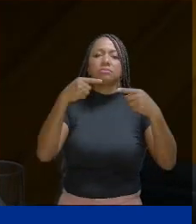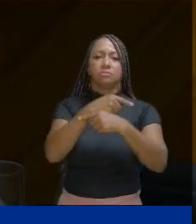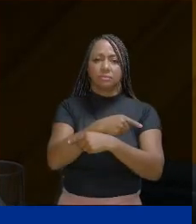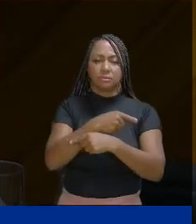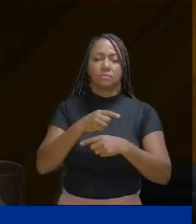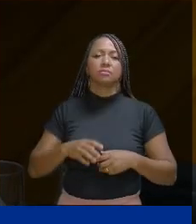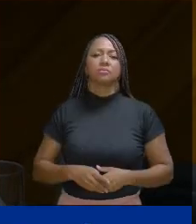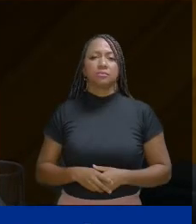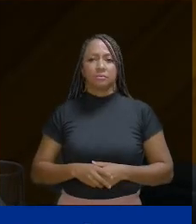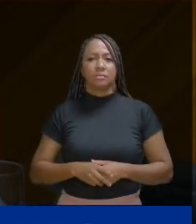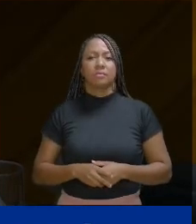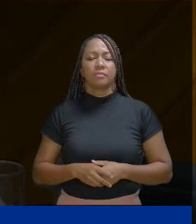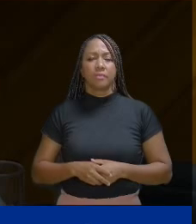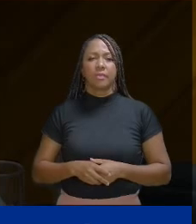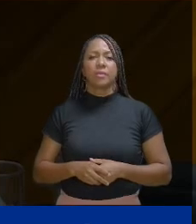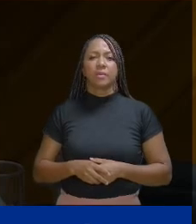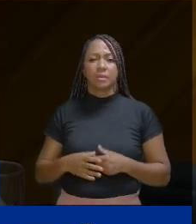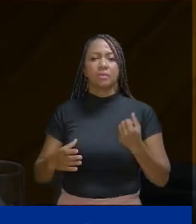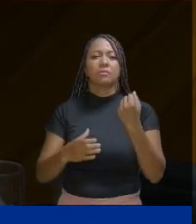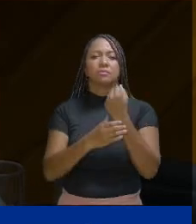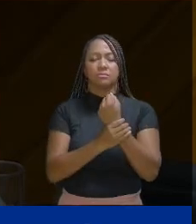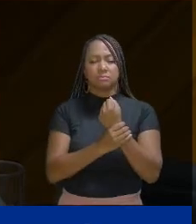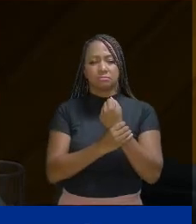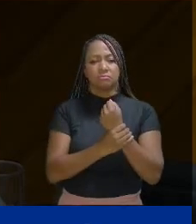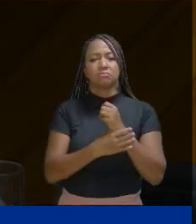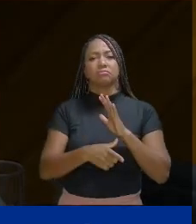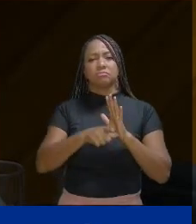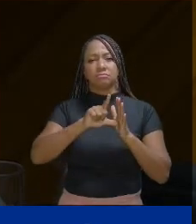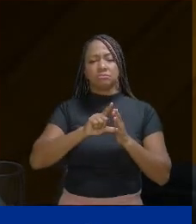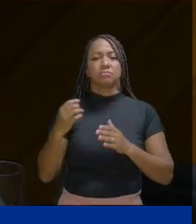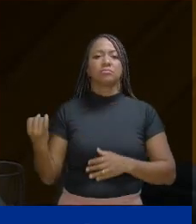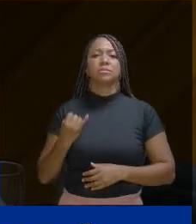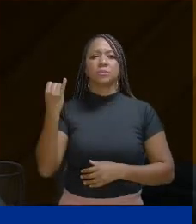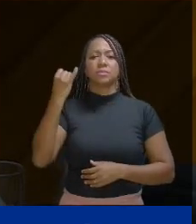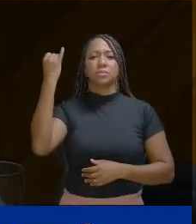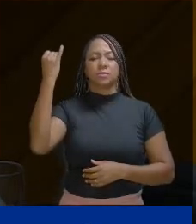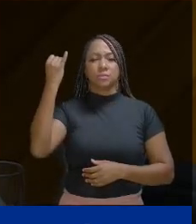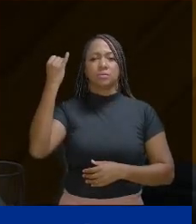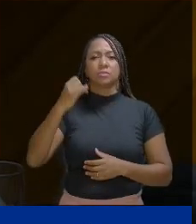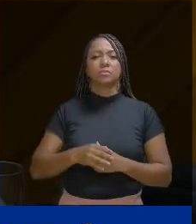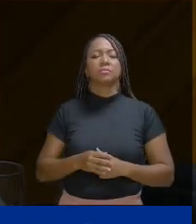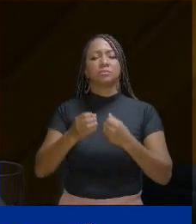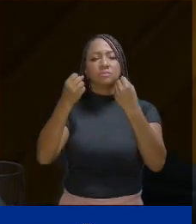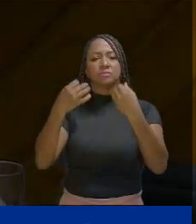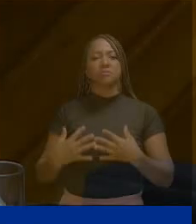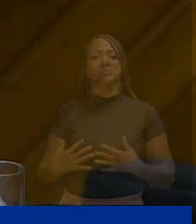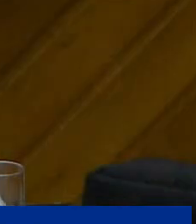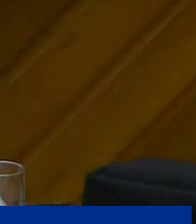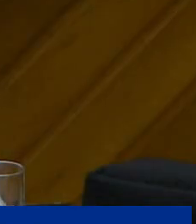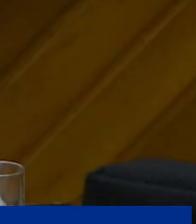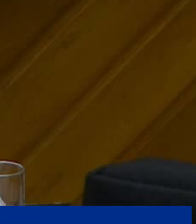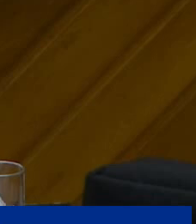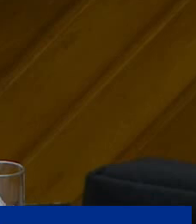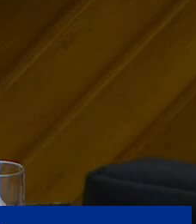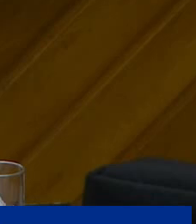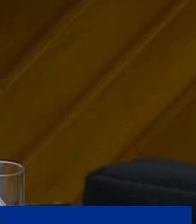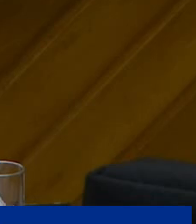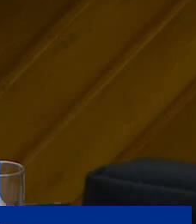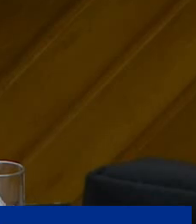contraditório. Asseguradas estas premissas, é importante destacar o papel do